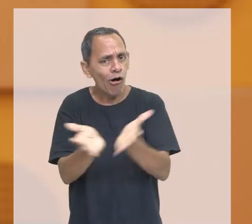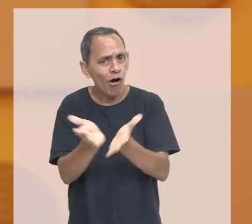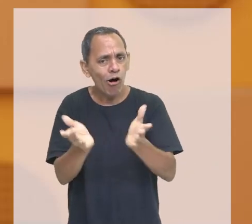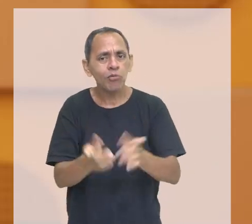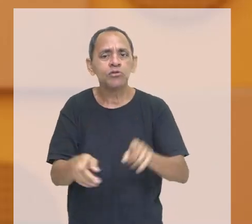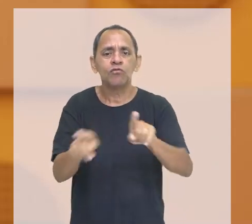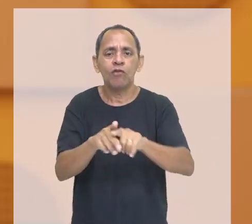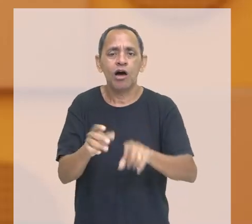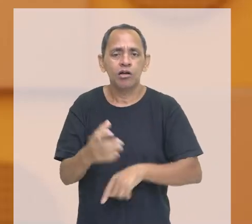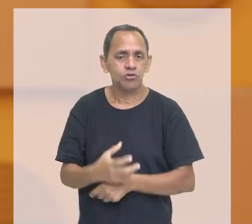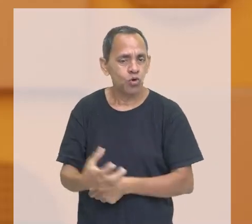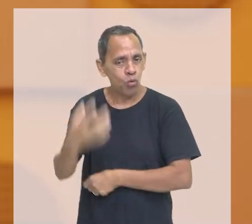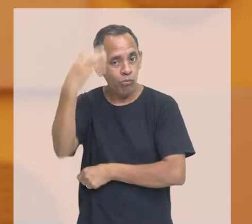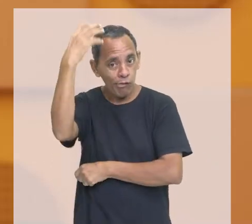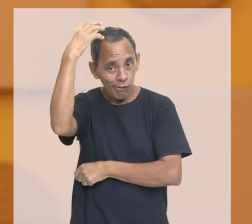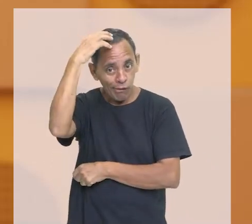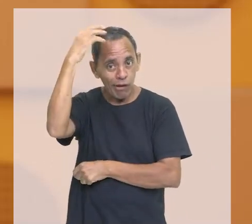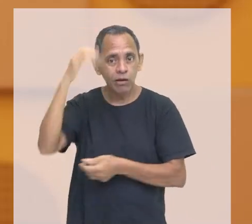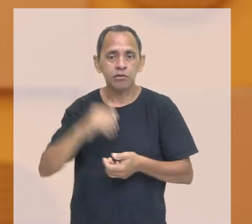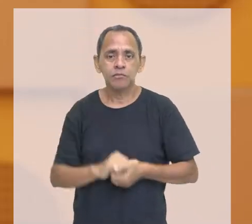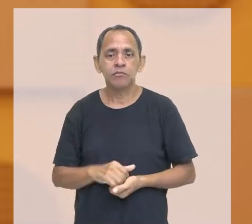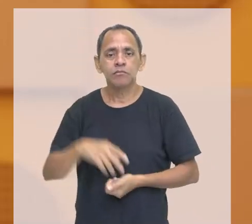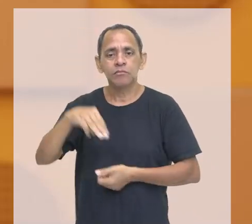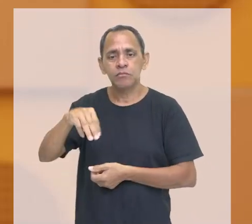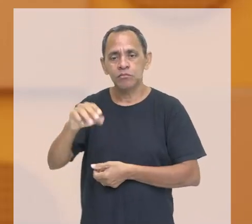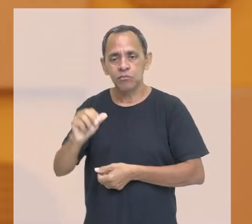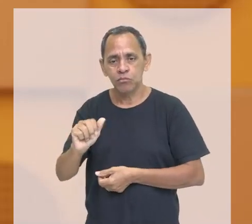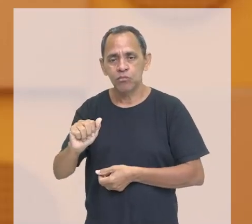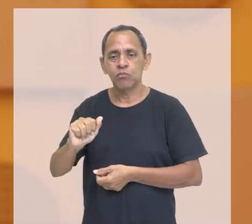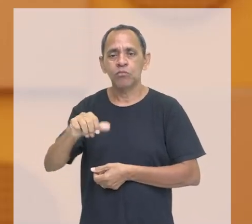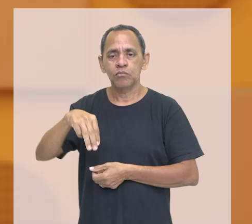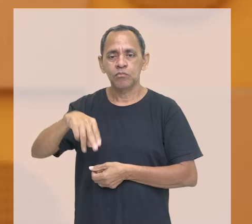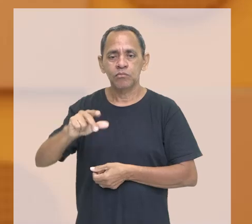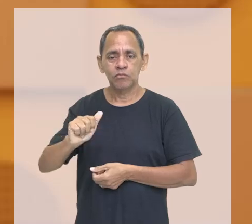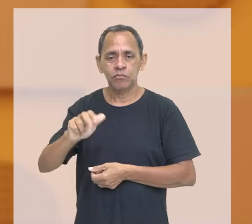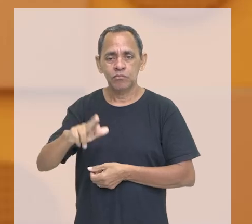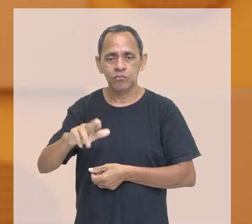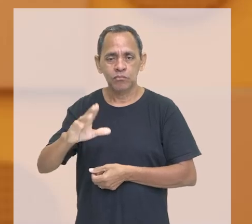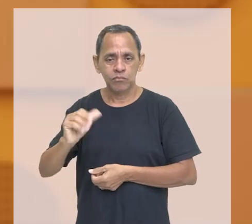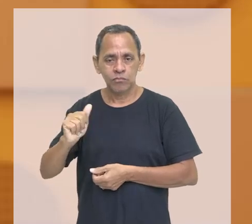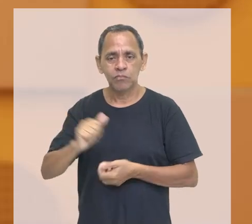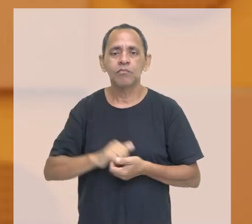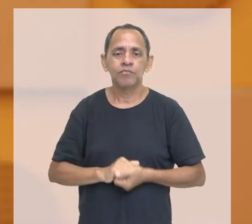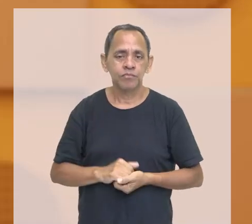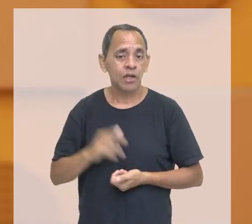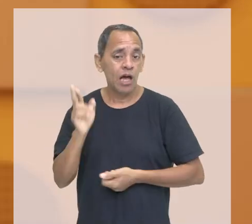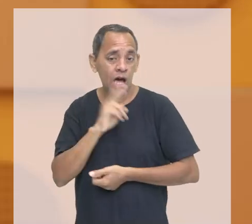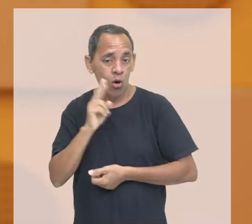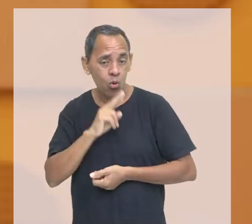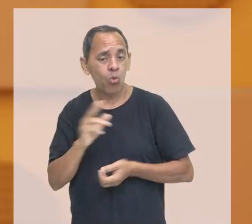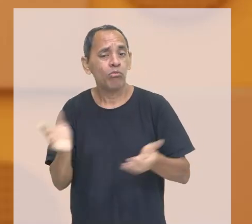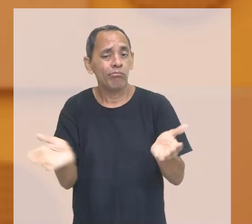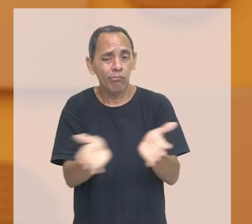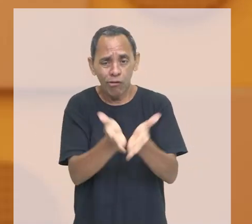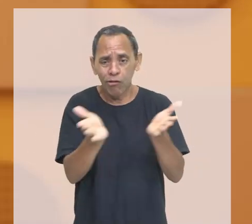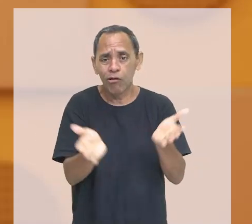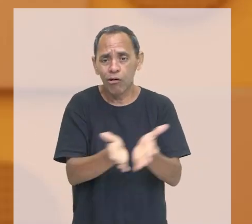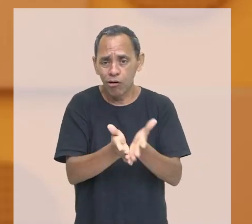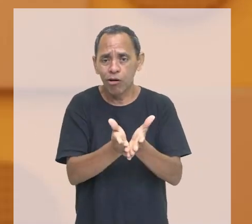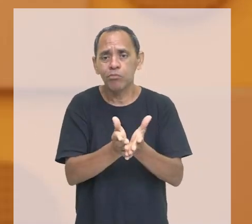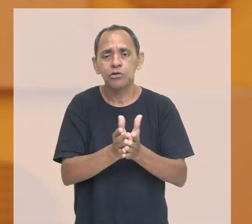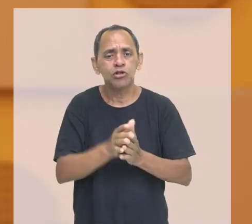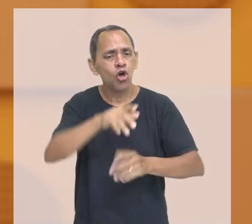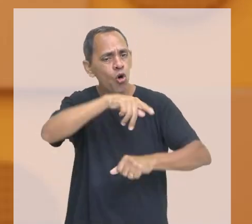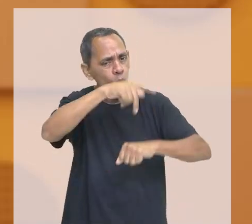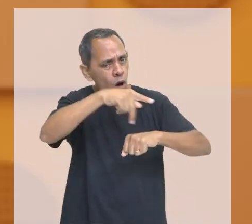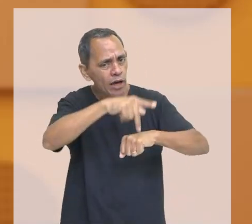o czar Nicolau II, fosse um dos homens mais ricos da Europa, a Rússia em si era um país pobre, um